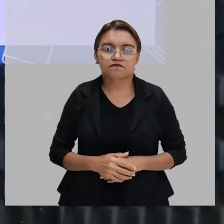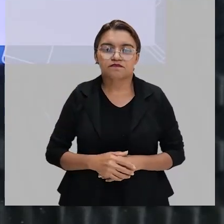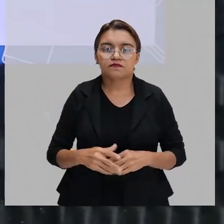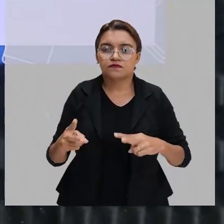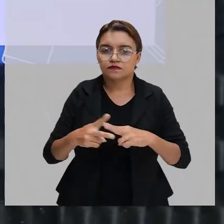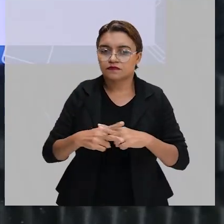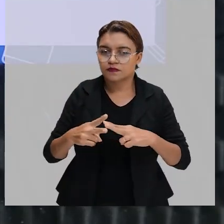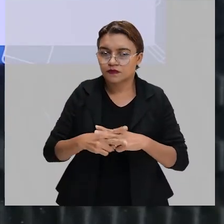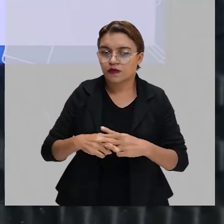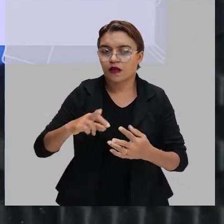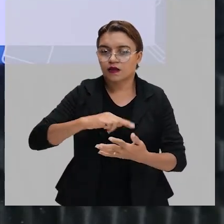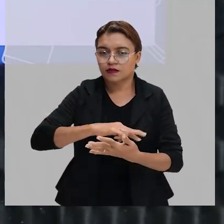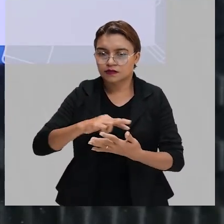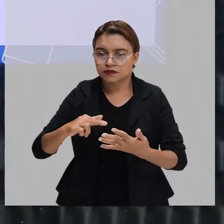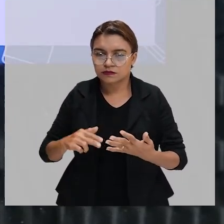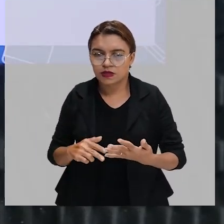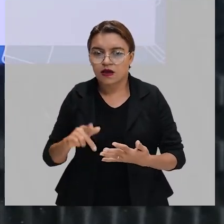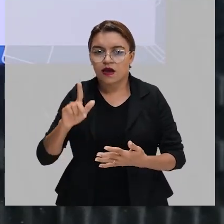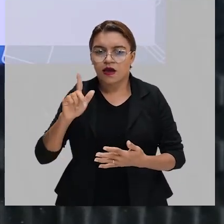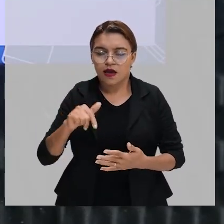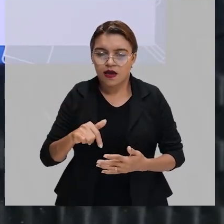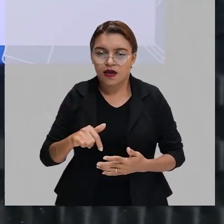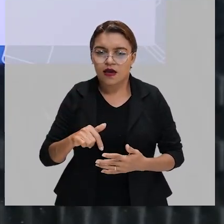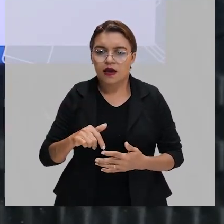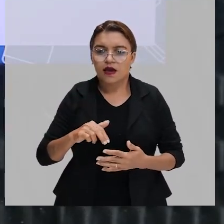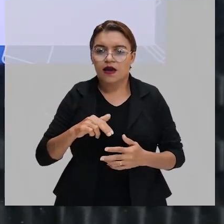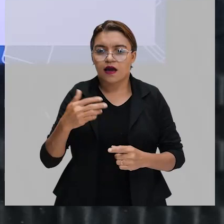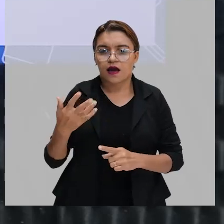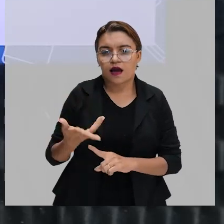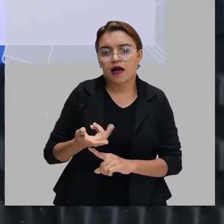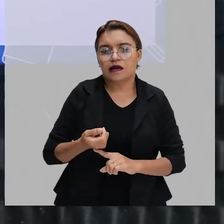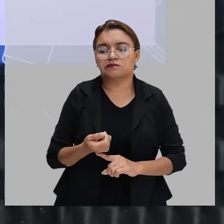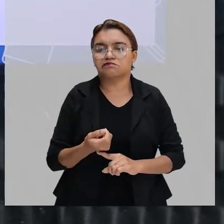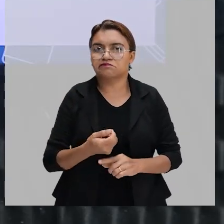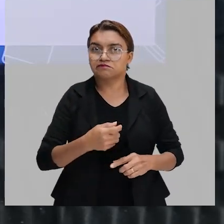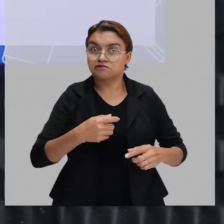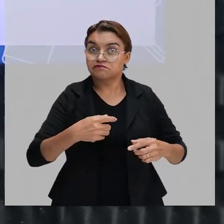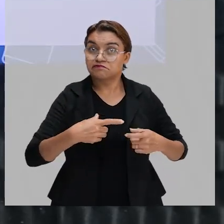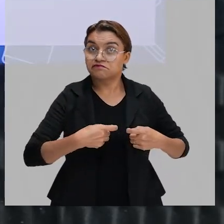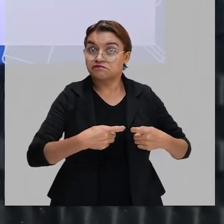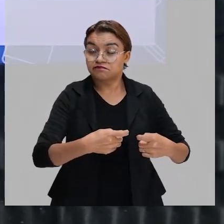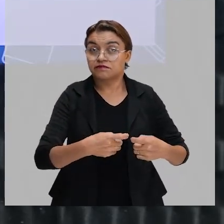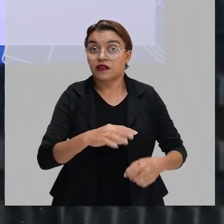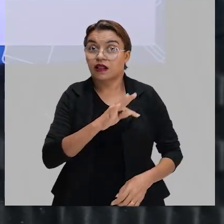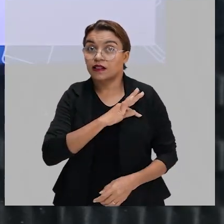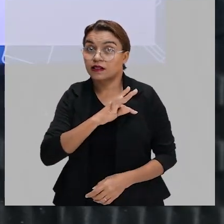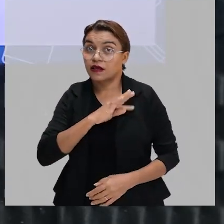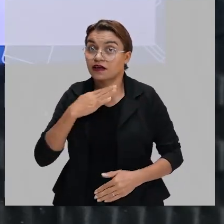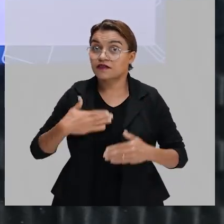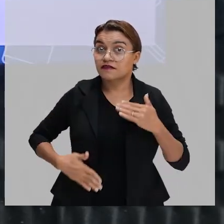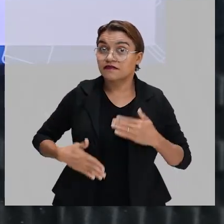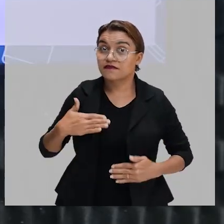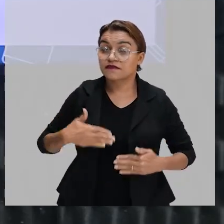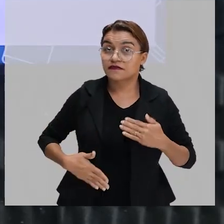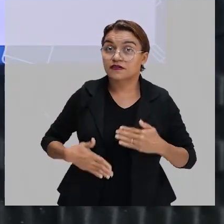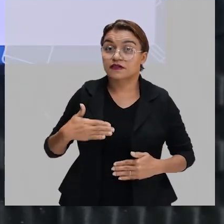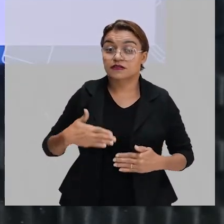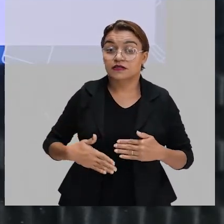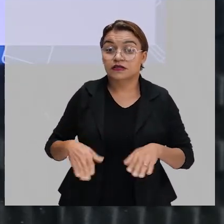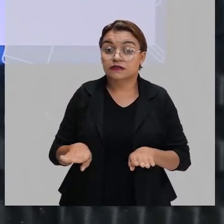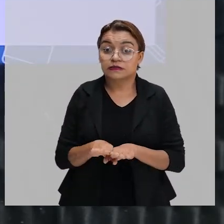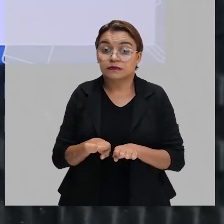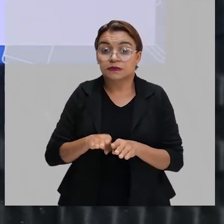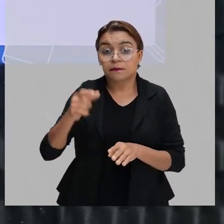marciais referem-se à arte da guerra. Elas são compostas por técnicas tanto físicas quanto